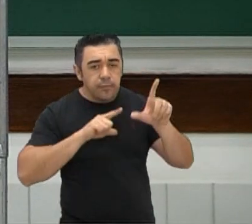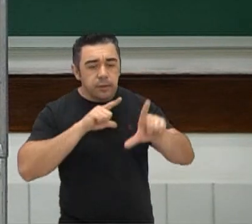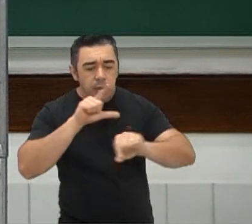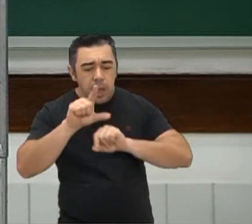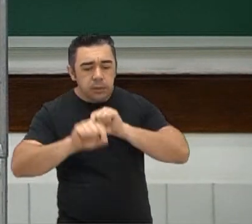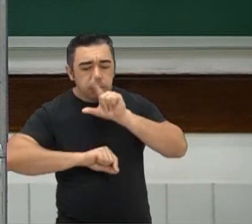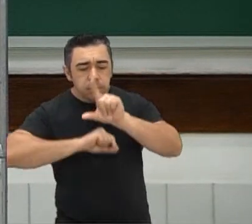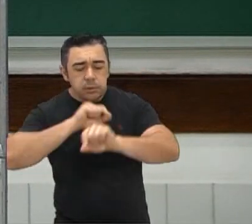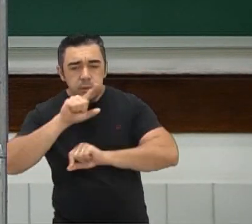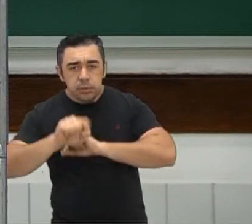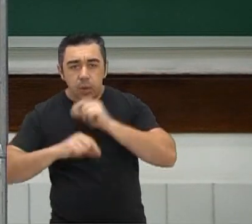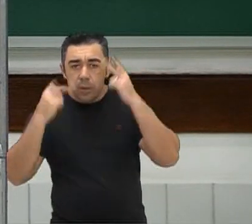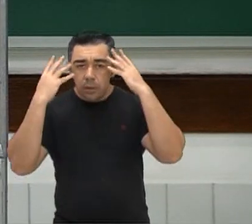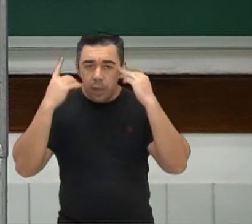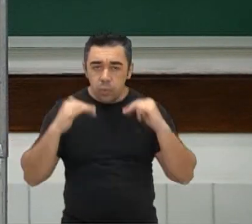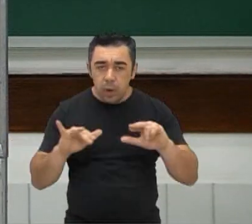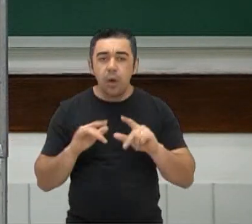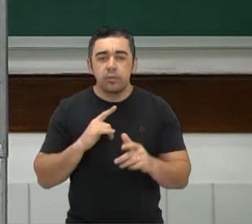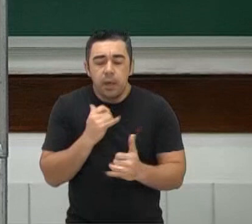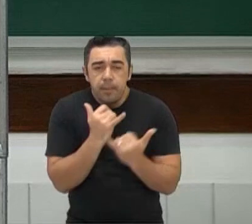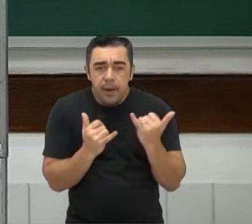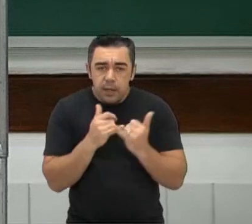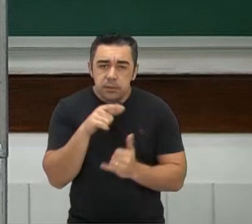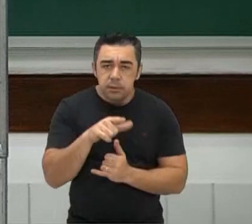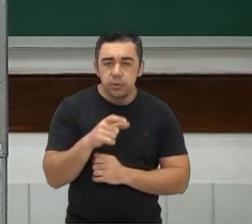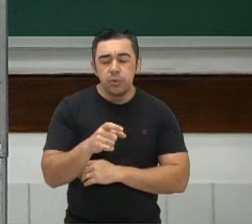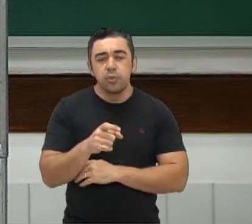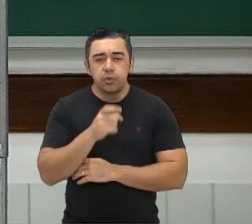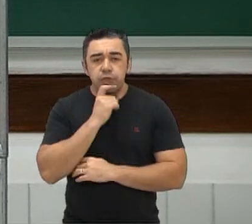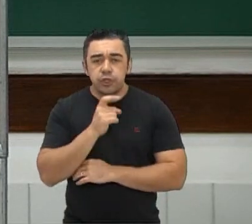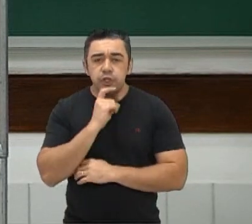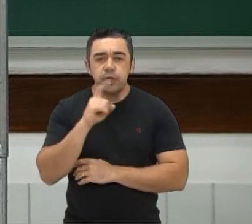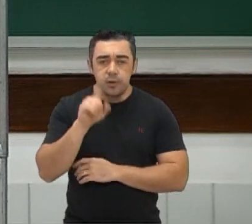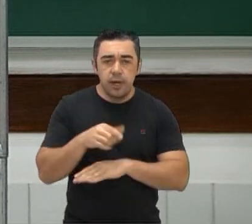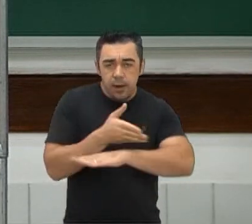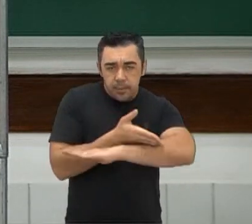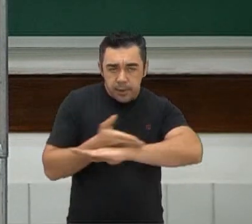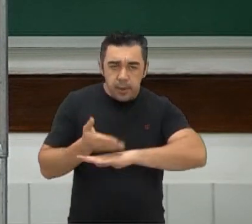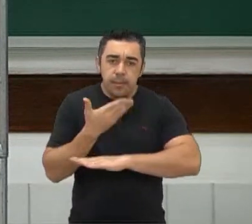que tinham coloração mais parecida com o gelo, porque eles estavam escondidos, estavam camuflados.